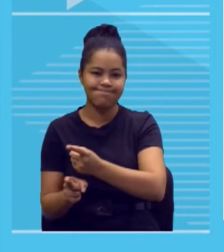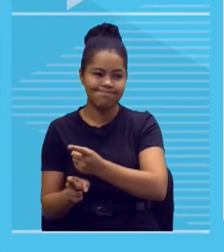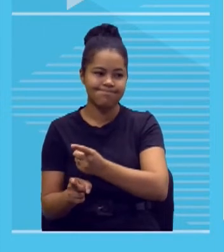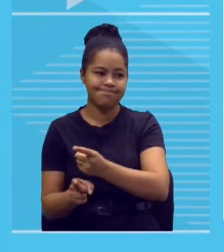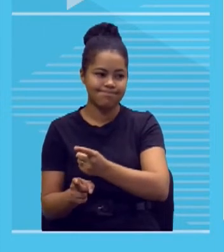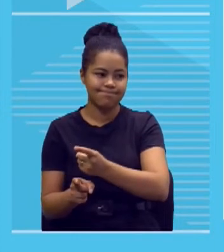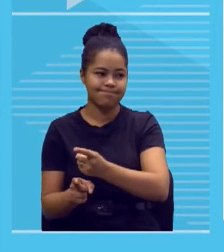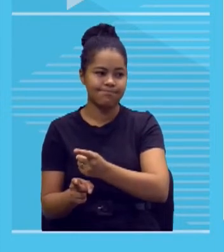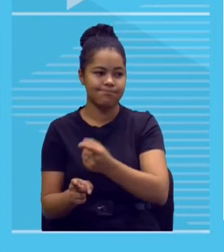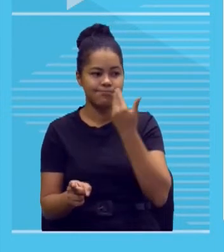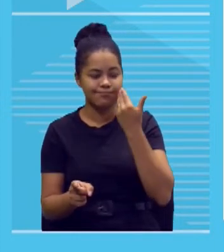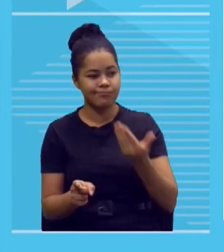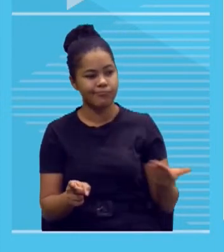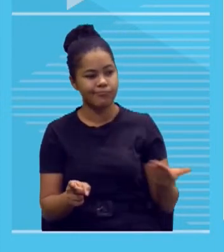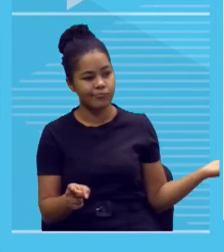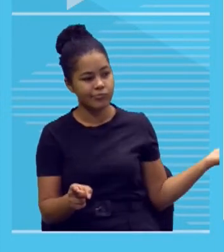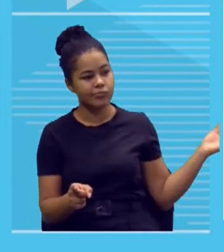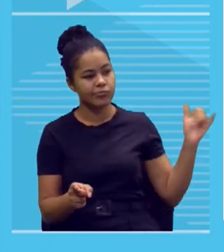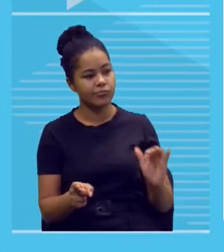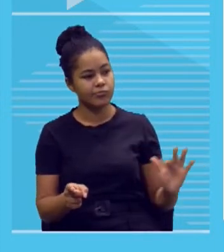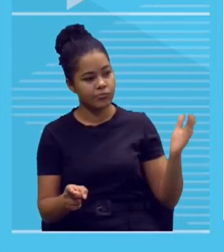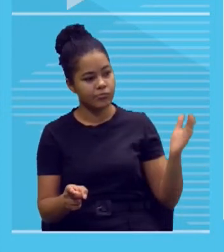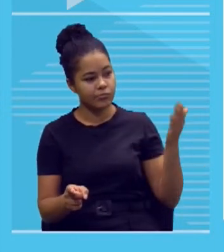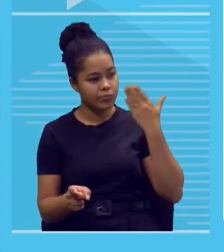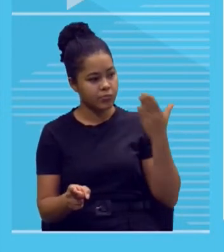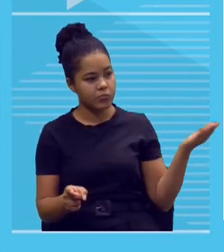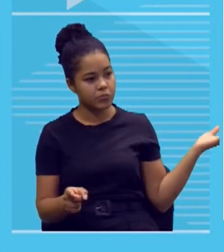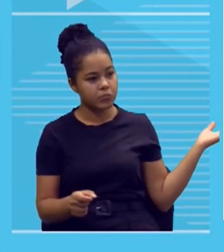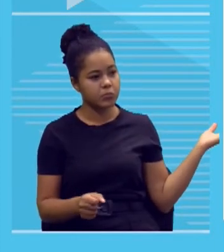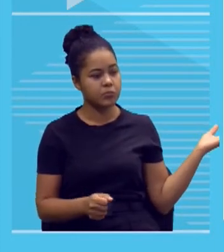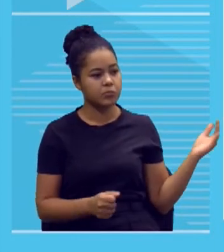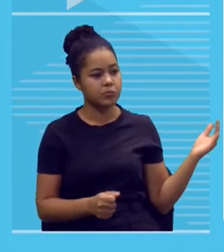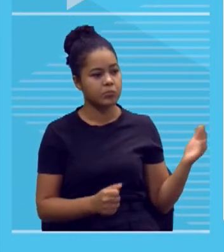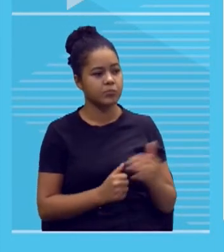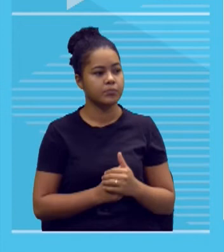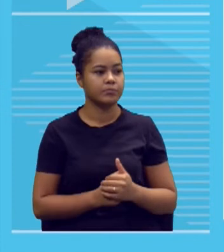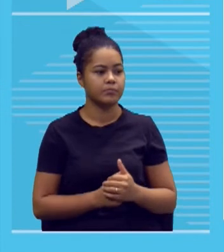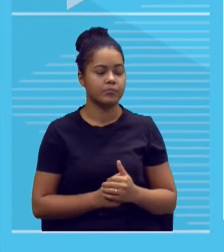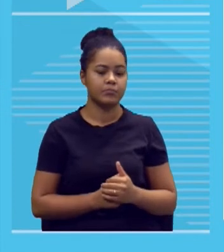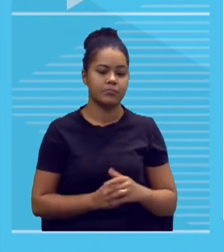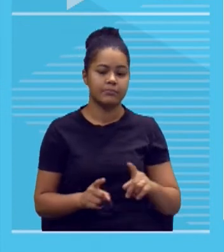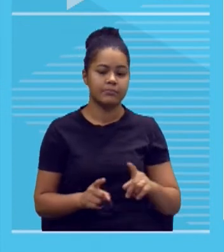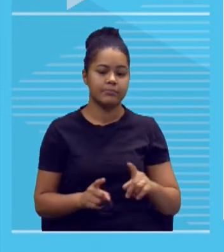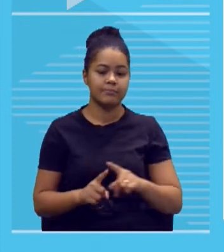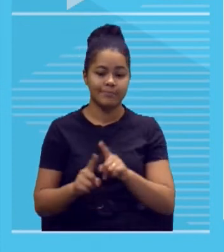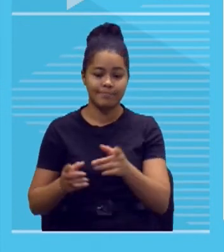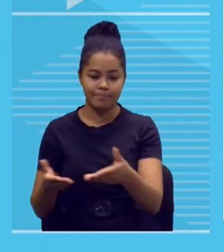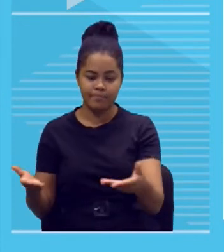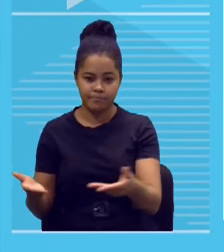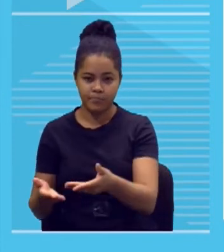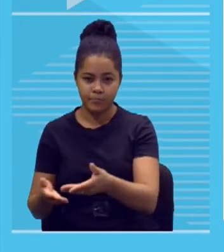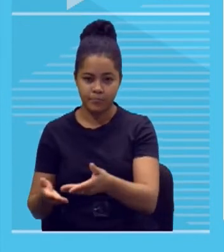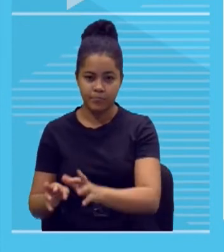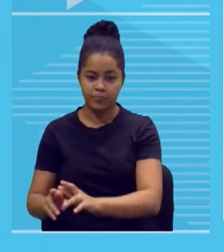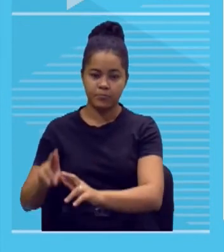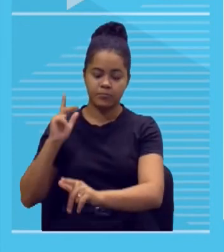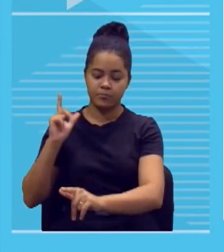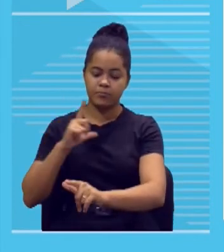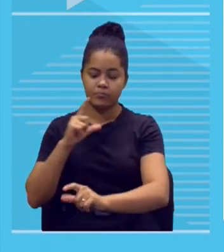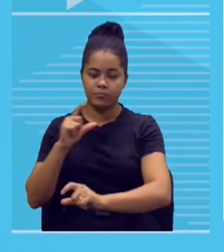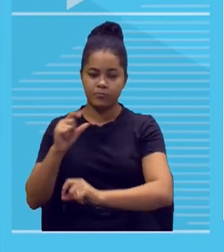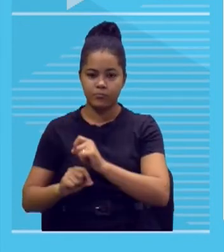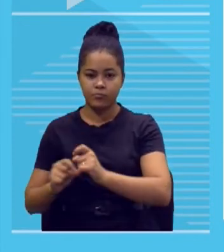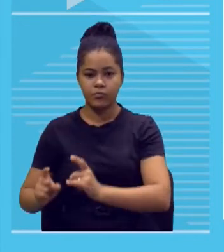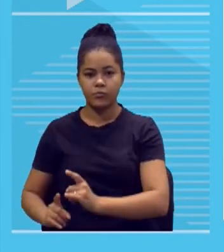a Rosa iguaizinhos vai dá até medo hoje não lá nas ilhas Galápagos hoje tem